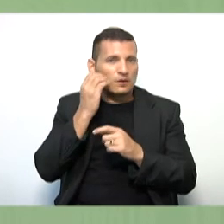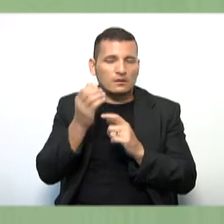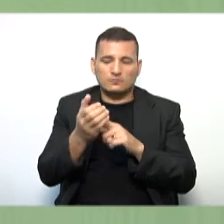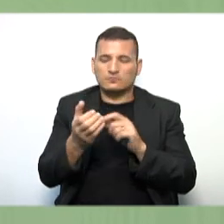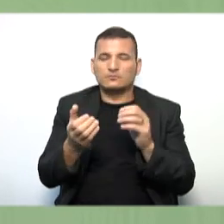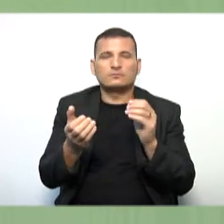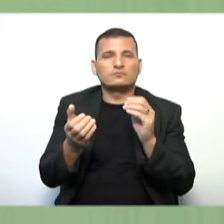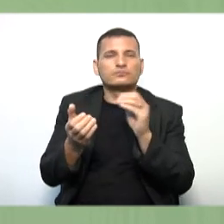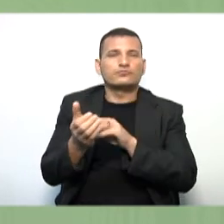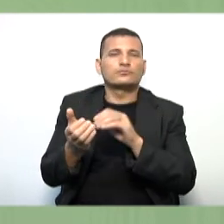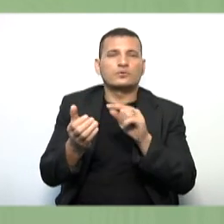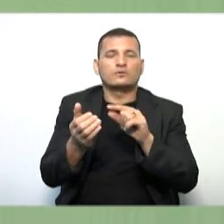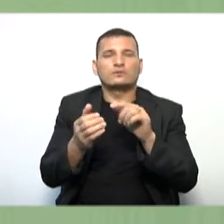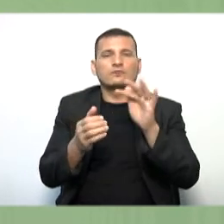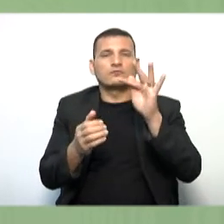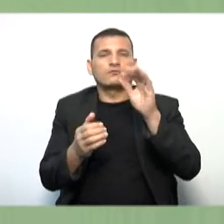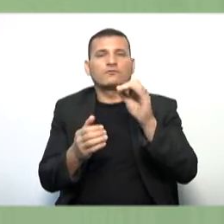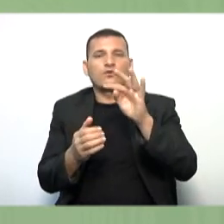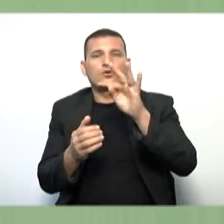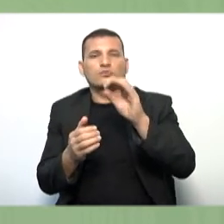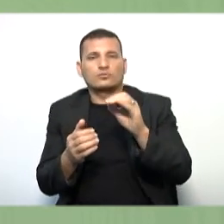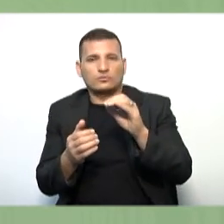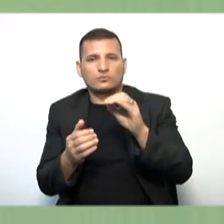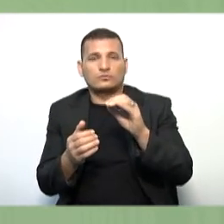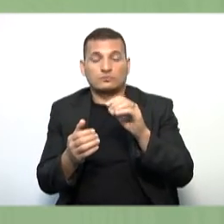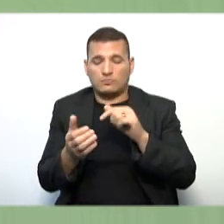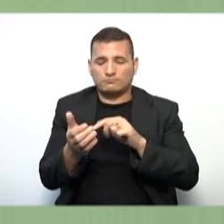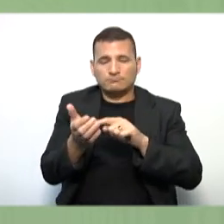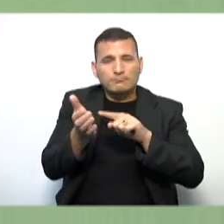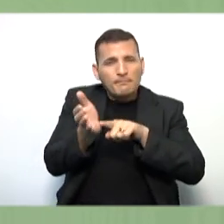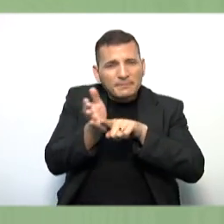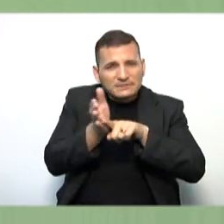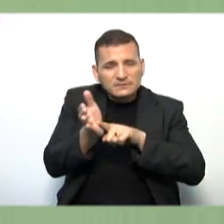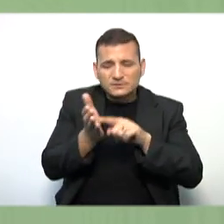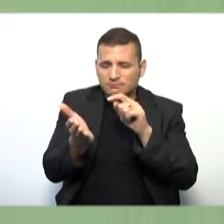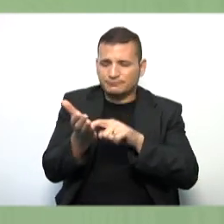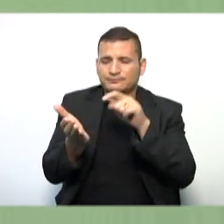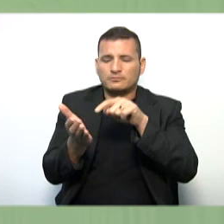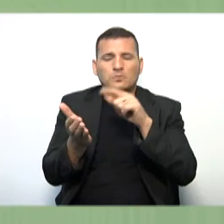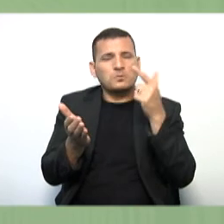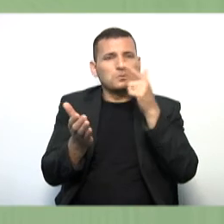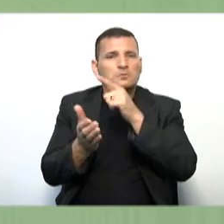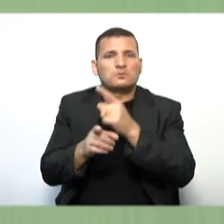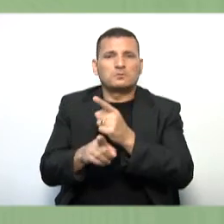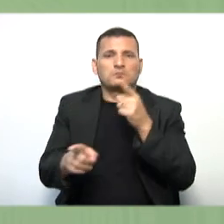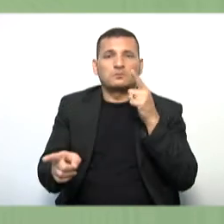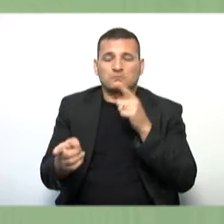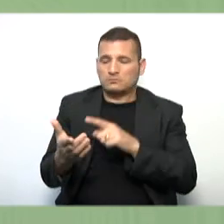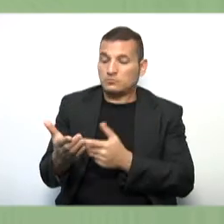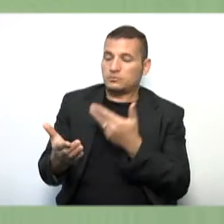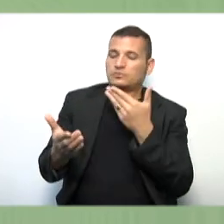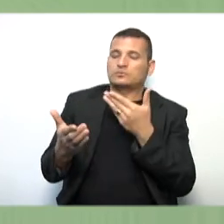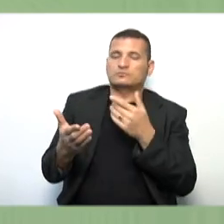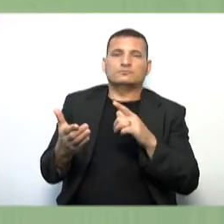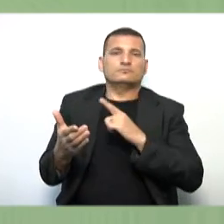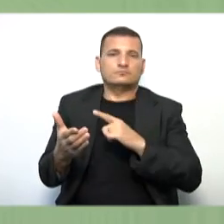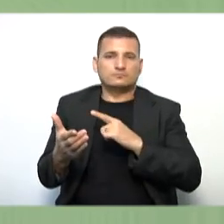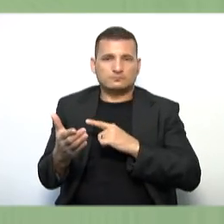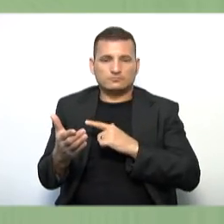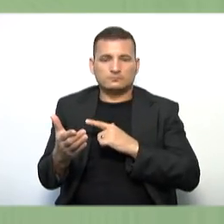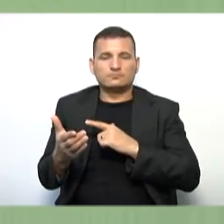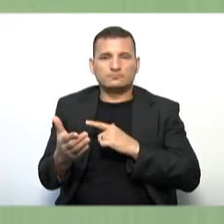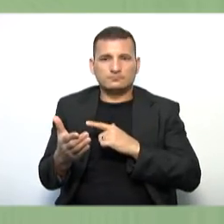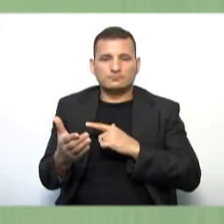fotos de cachorro. Então, ele já consegue buscar para vocês fotos de cachorro e mostrar, né? Então, reparem